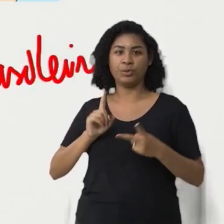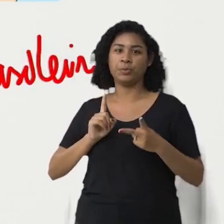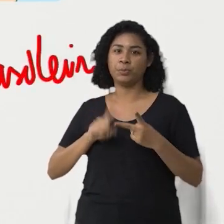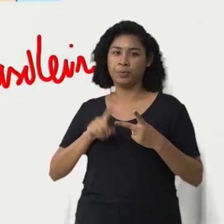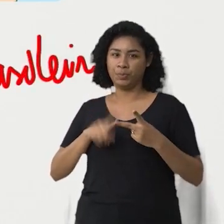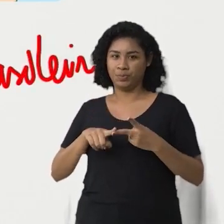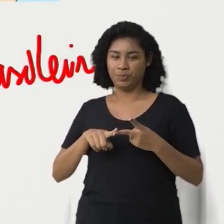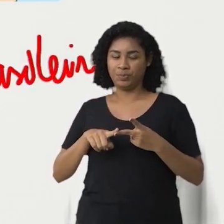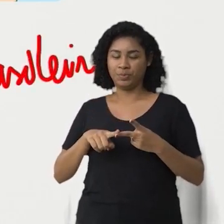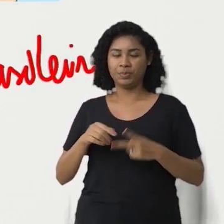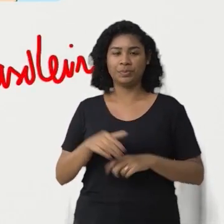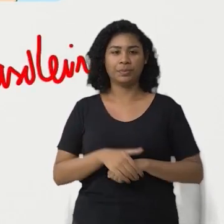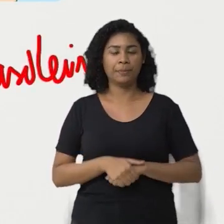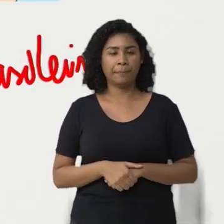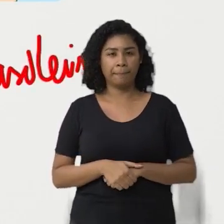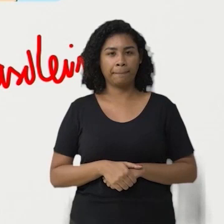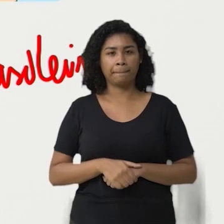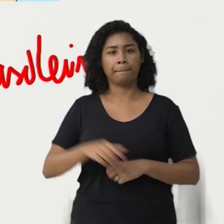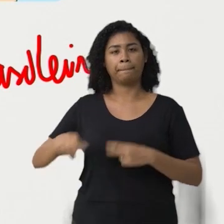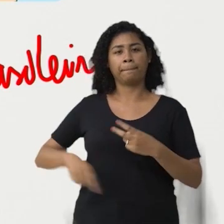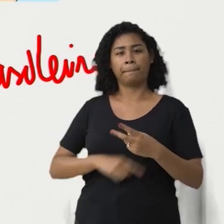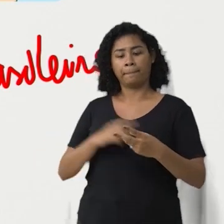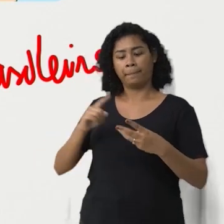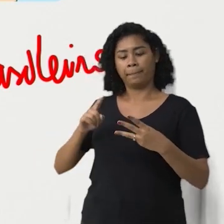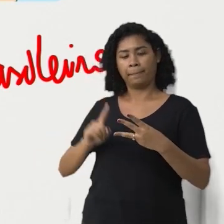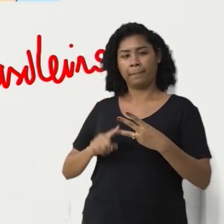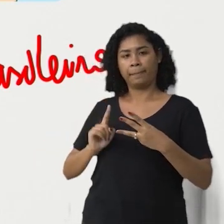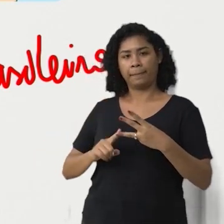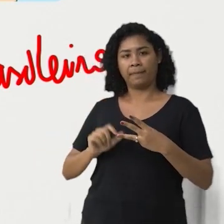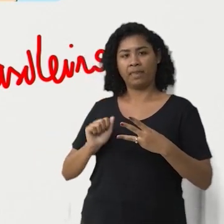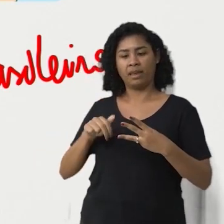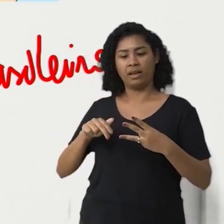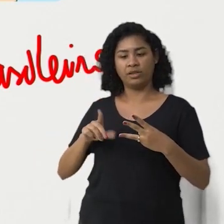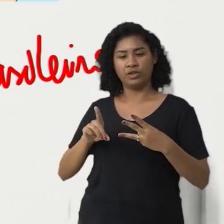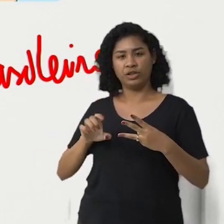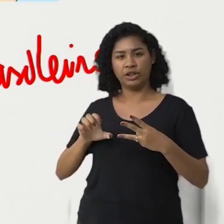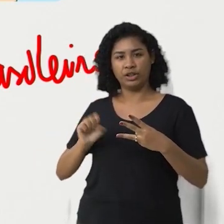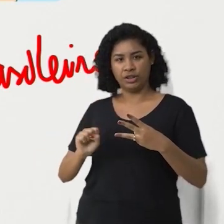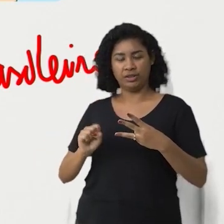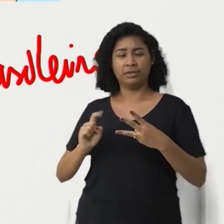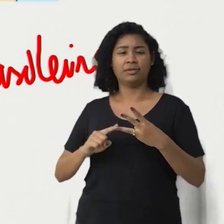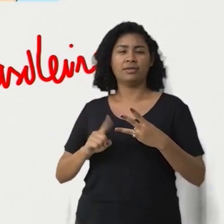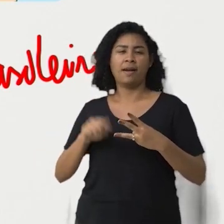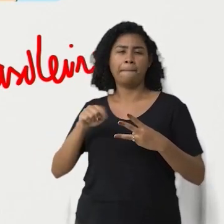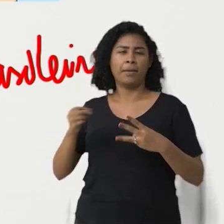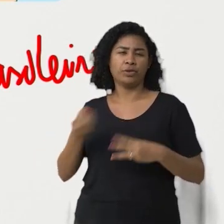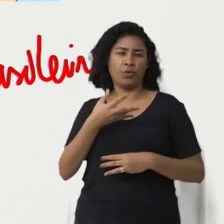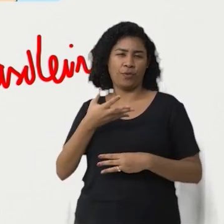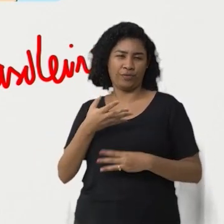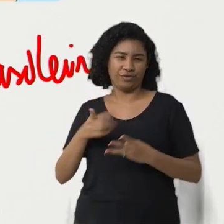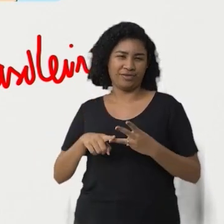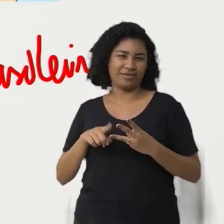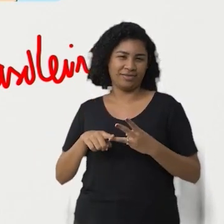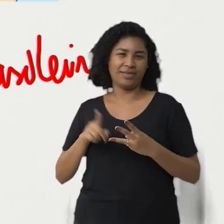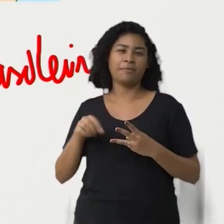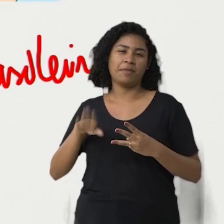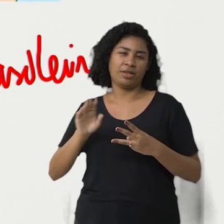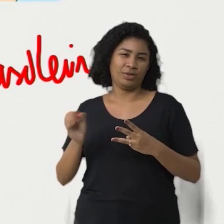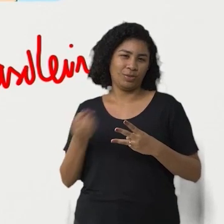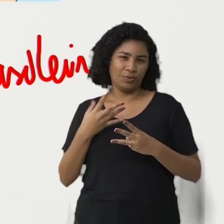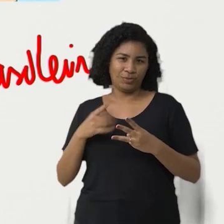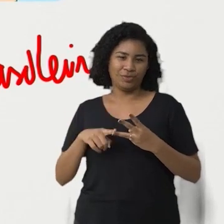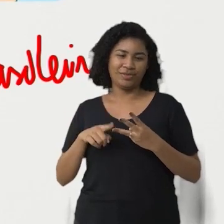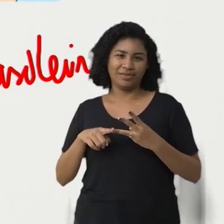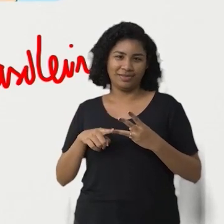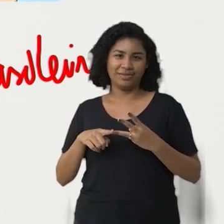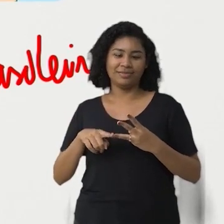de água, tá certo? E também teremos os Andes, que é o mais recente, tá? Diferente aí dos escudos,